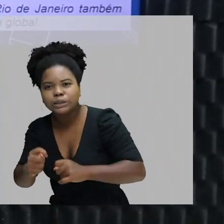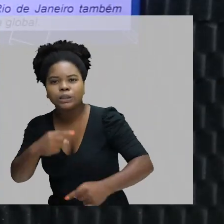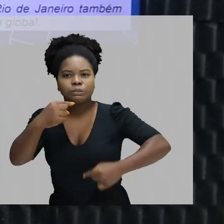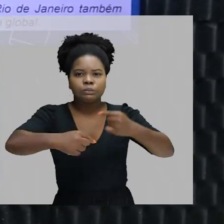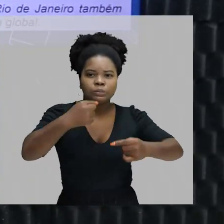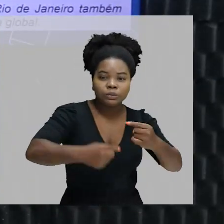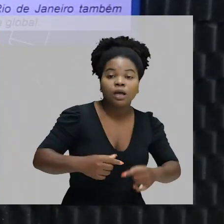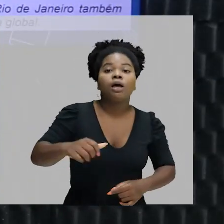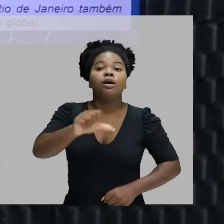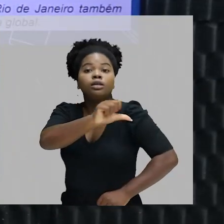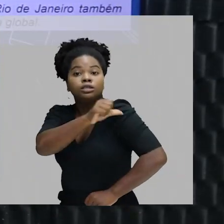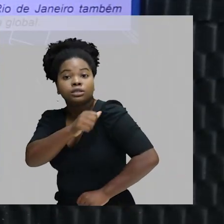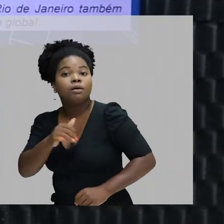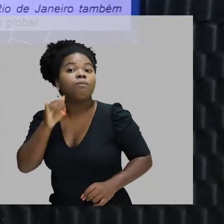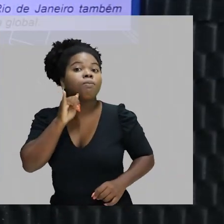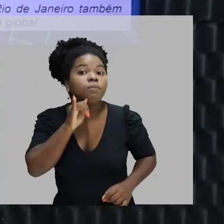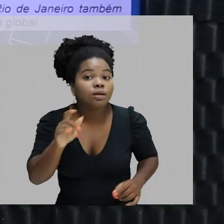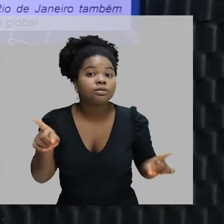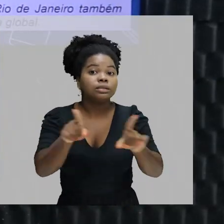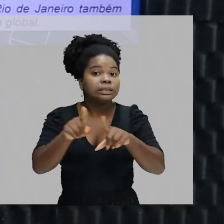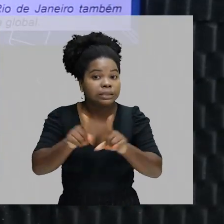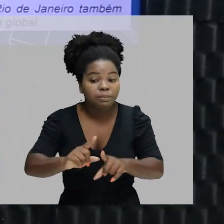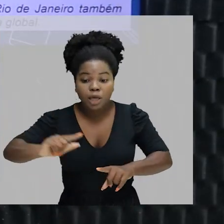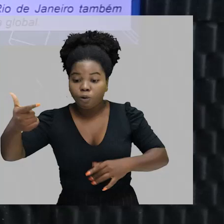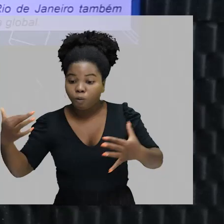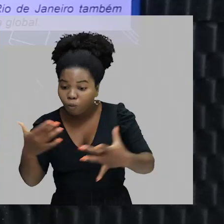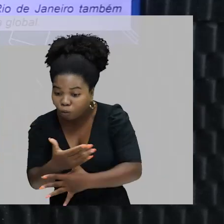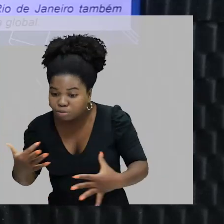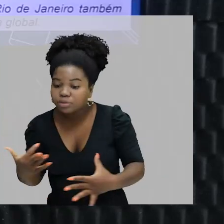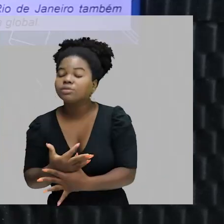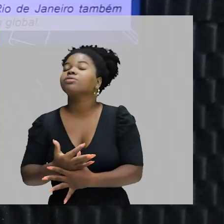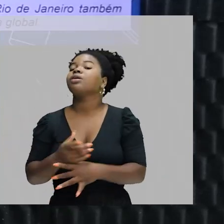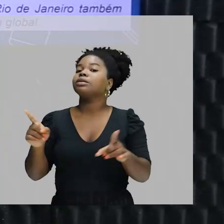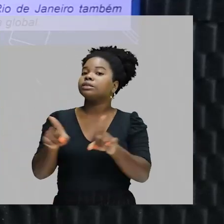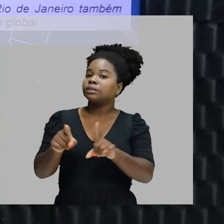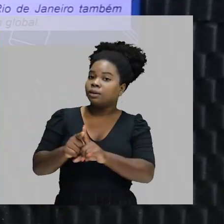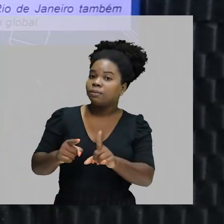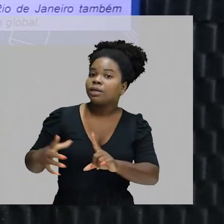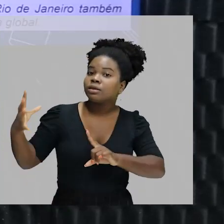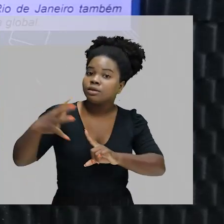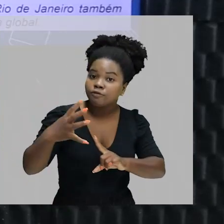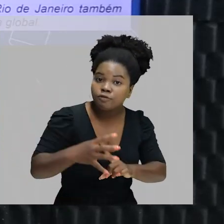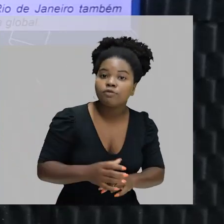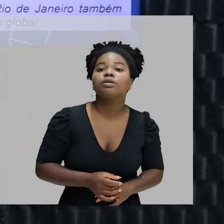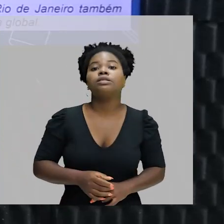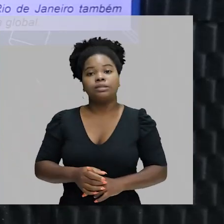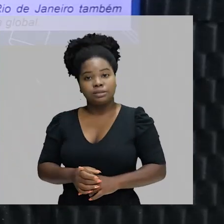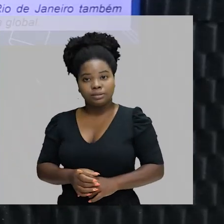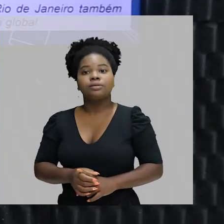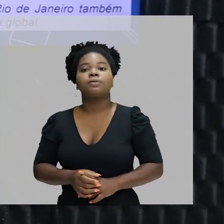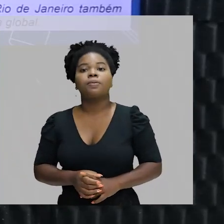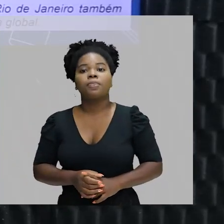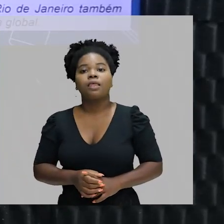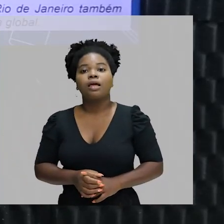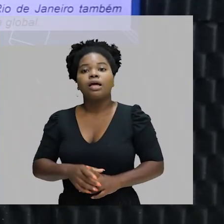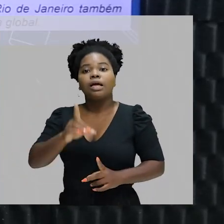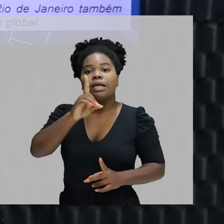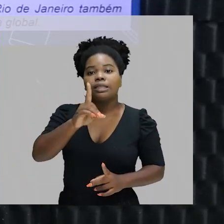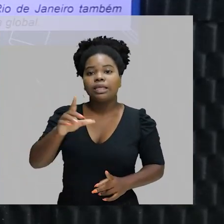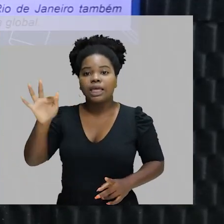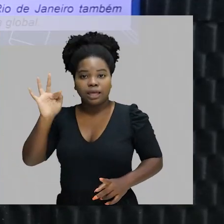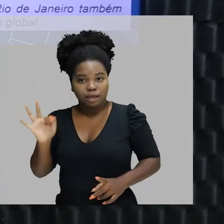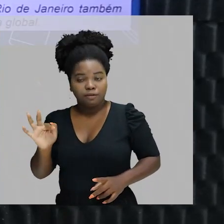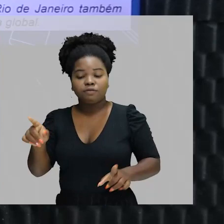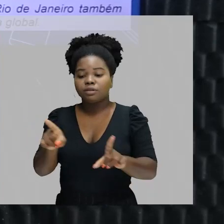políticas. O Rio de Janeiro, por exemplo, é uma outra cidade, de uma metrópole nacional. Brasília, ou seja, as suas decisões, o